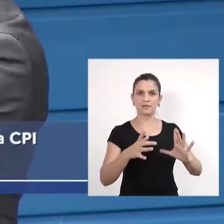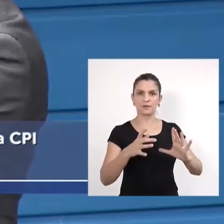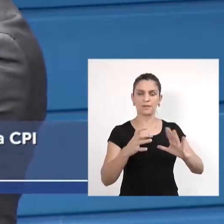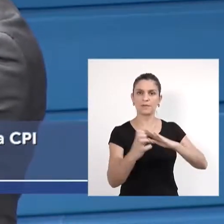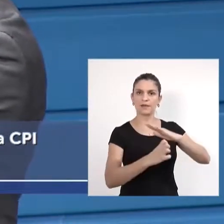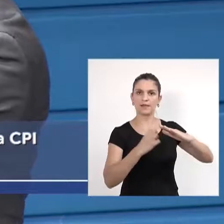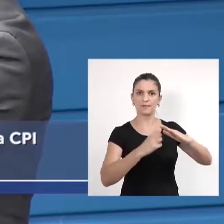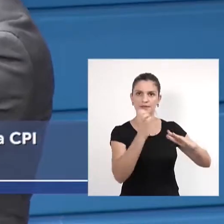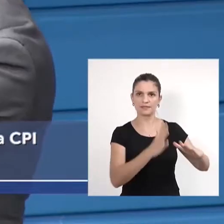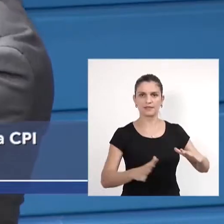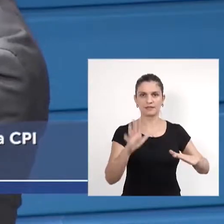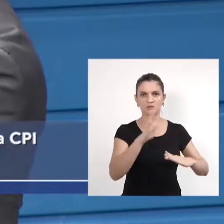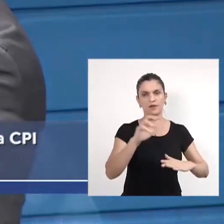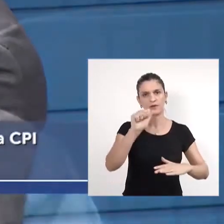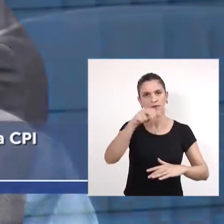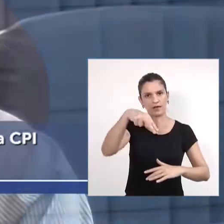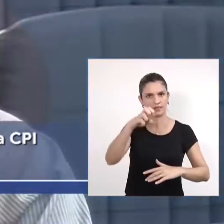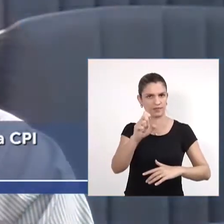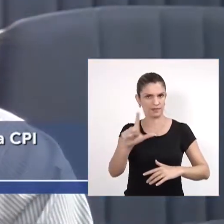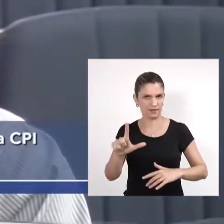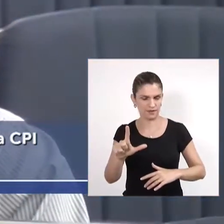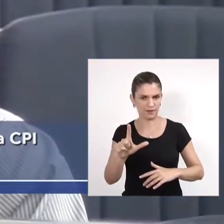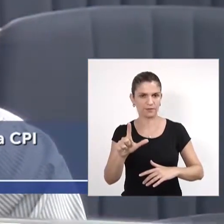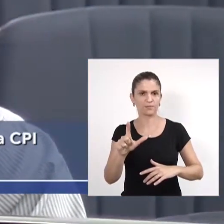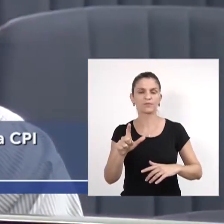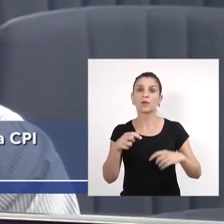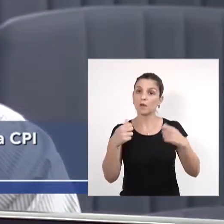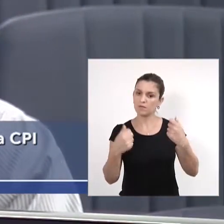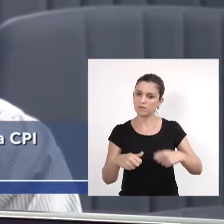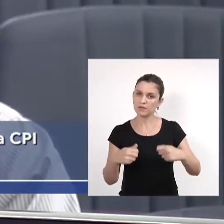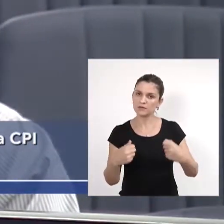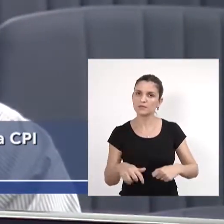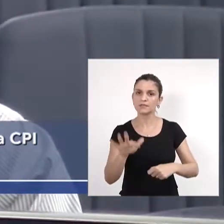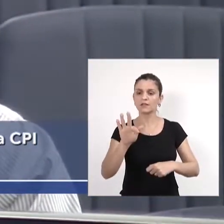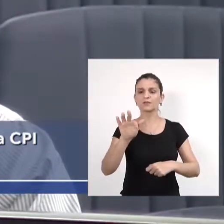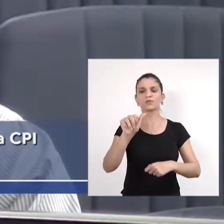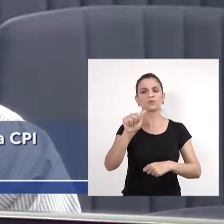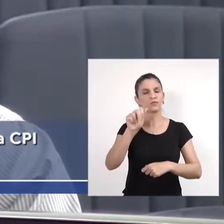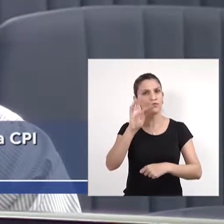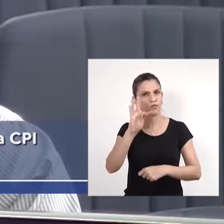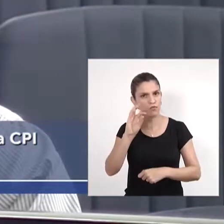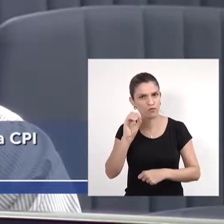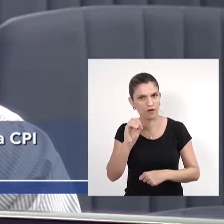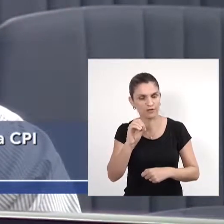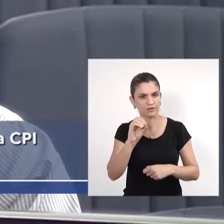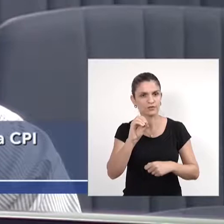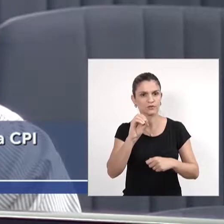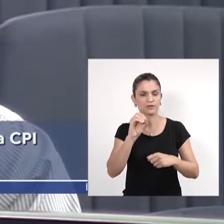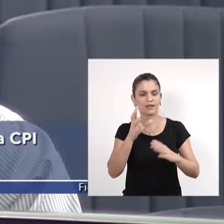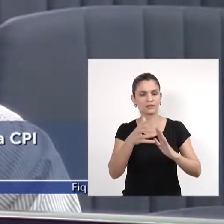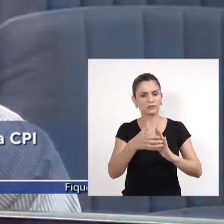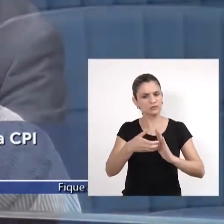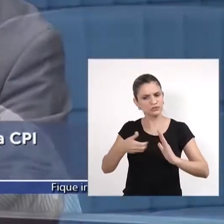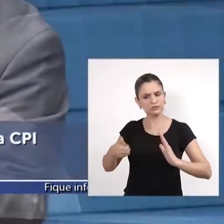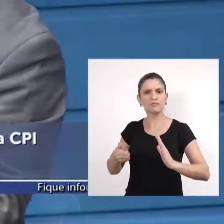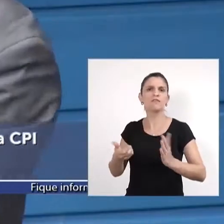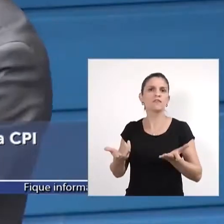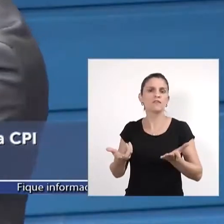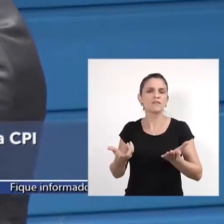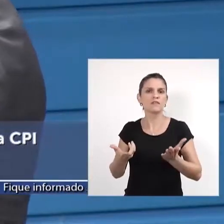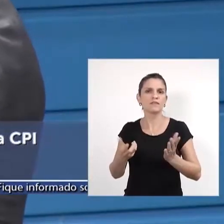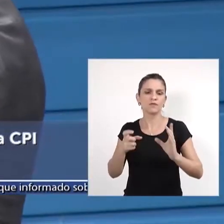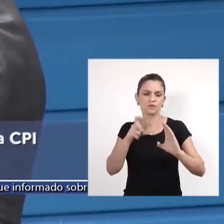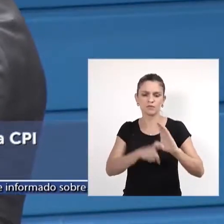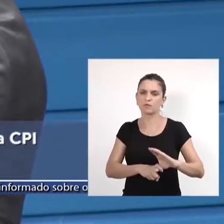do aumento, um fato conceitual que evidencie o desvio. Esse desvio é o indício, a